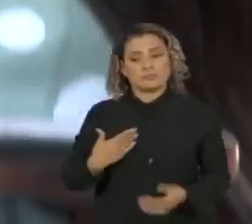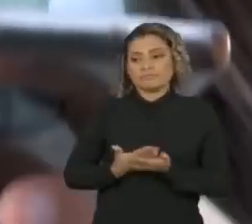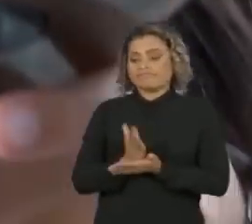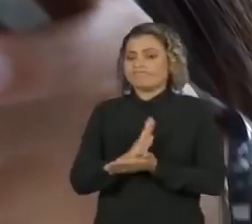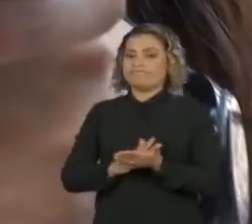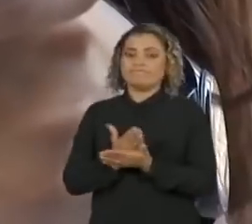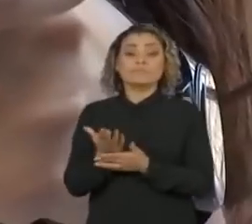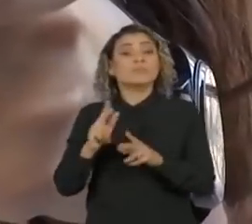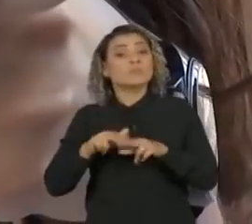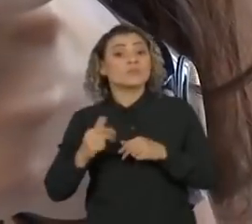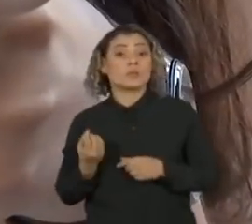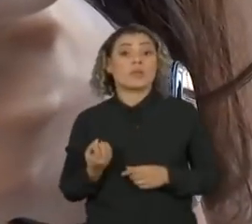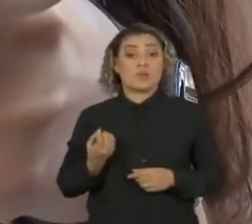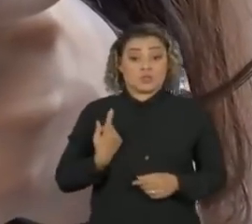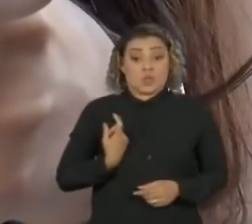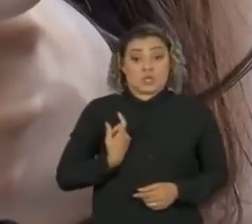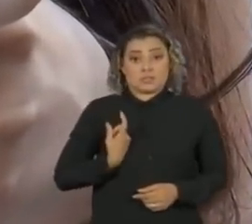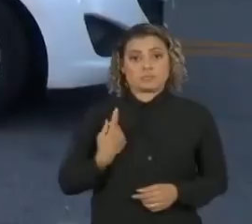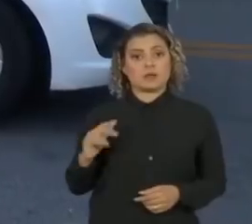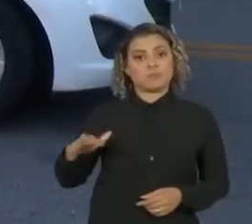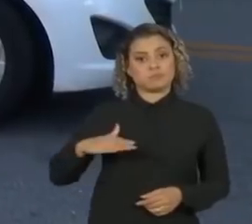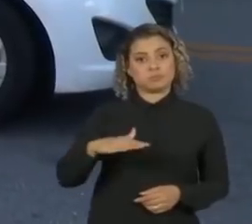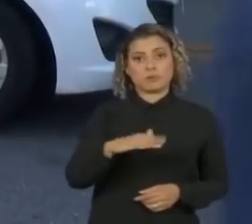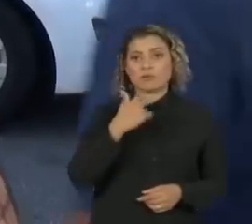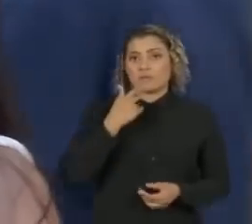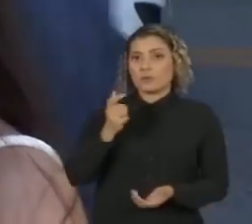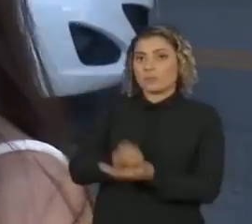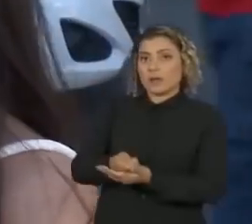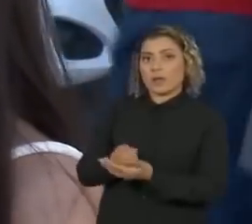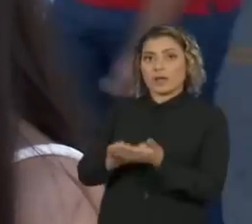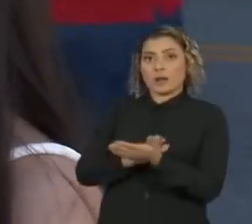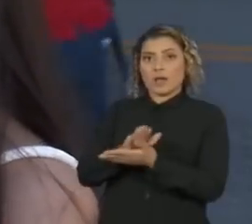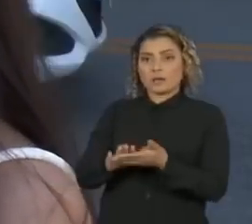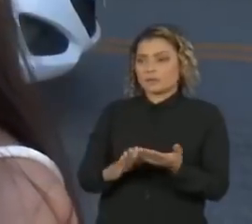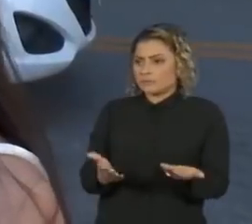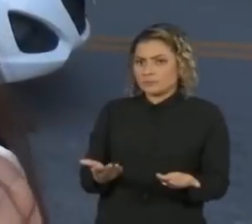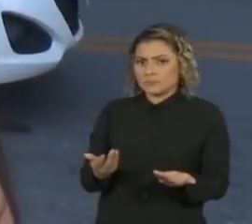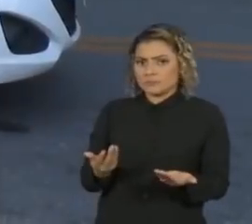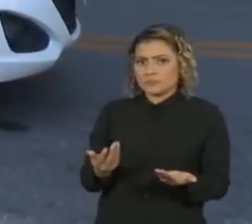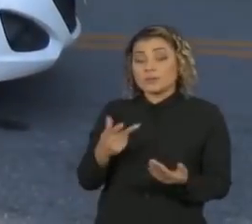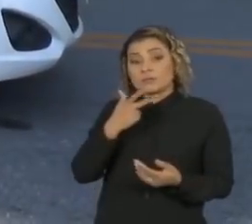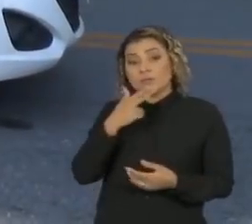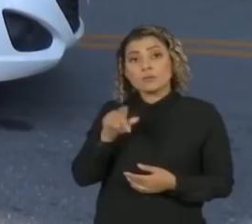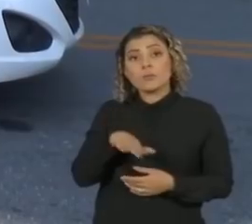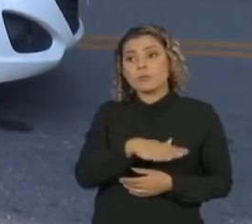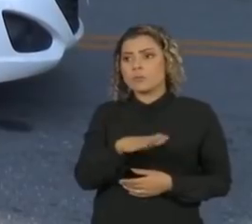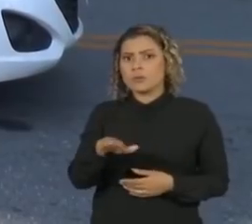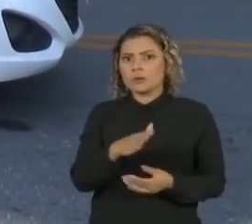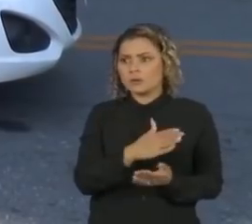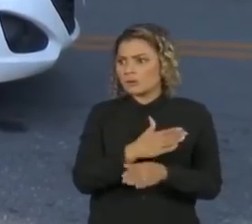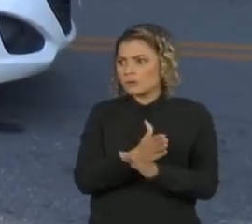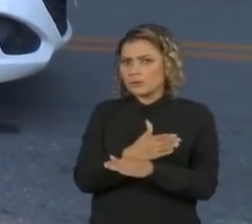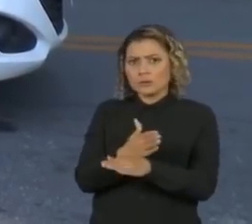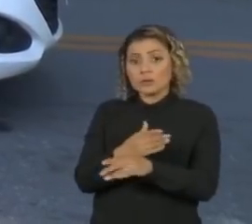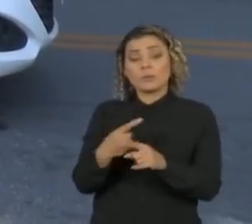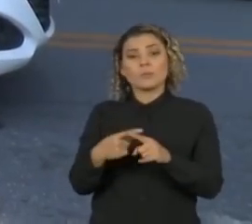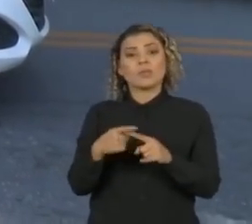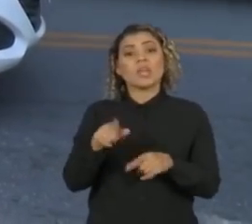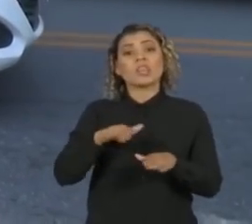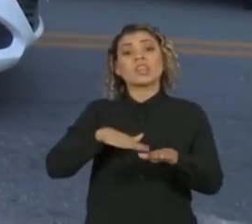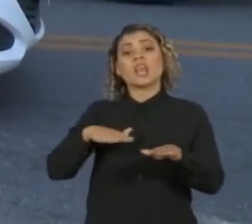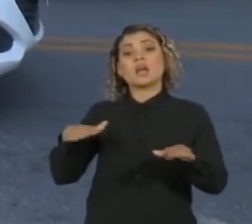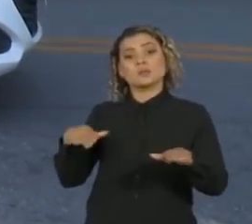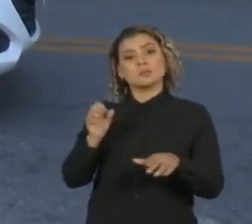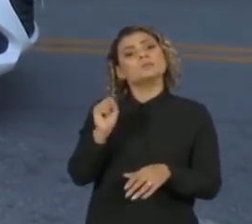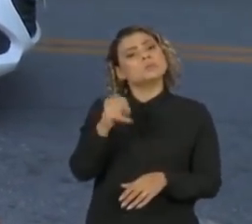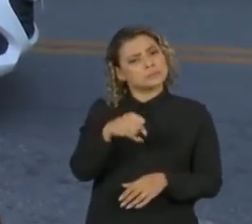durante viagens de aplicativo. Ele não quis cobrar, o valor em si, e ele acabou desviando os caminhos, porque segundo ele estava muito trânsito,